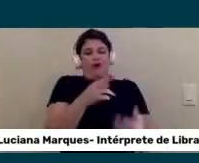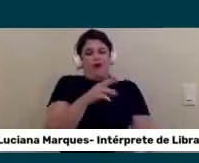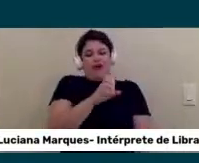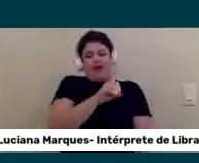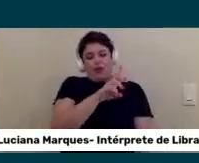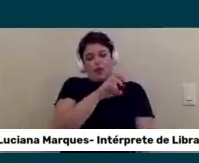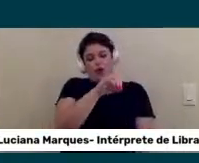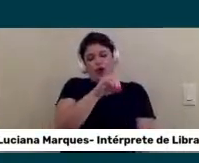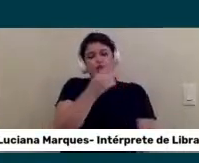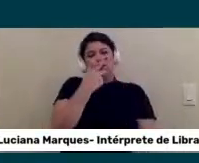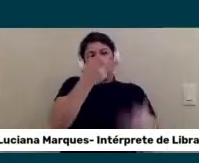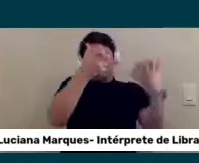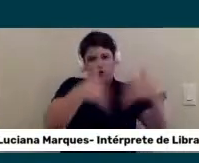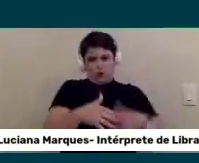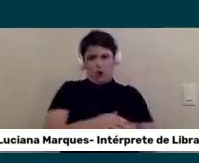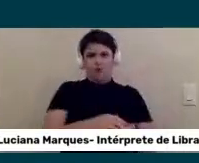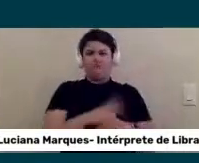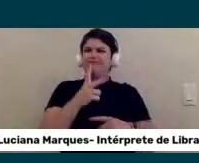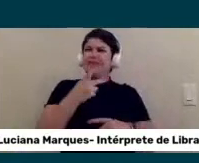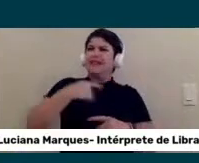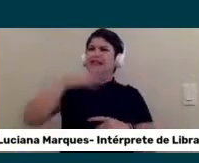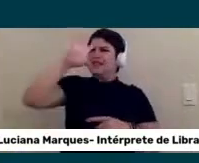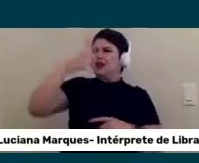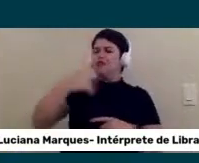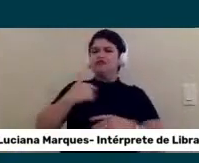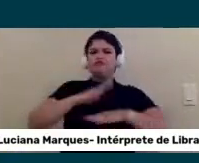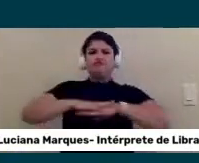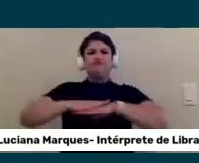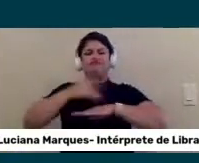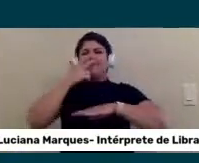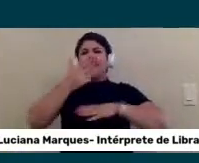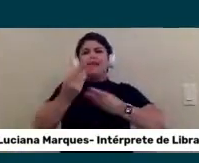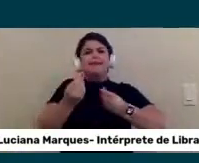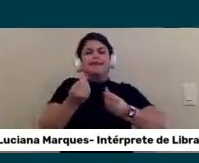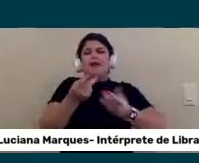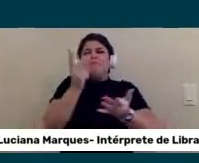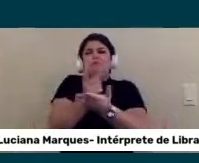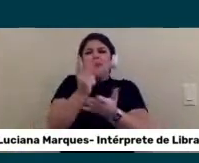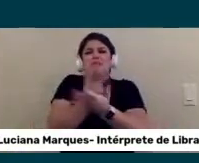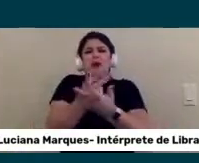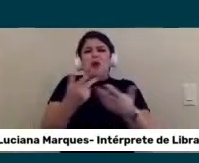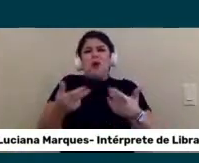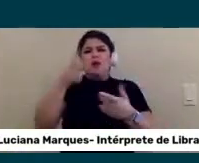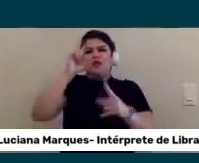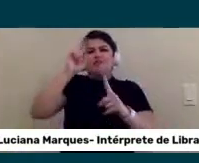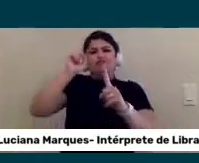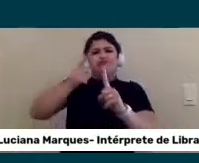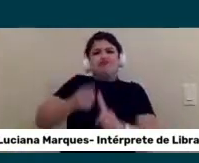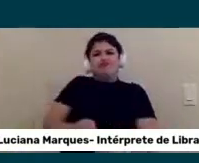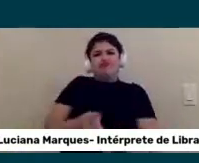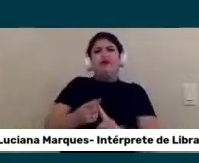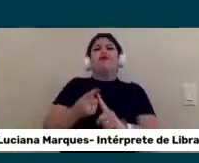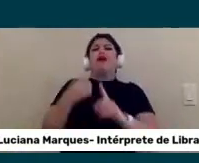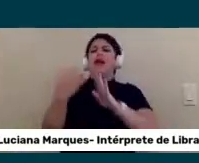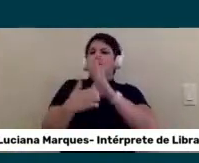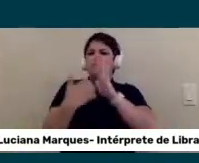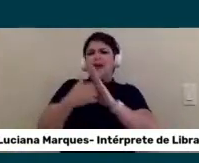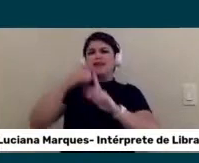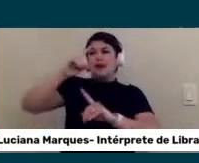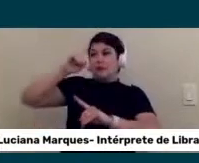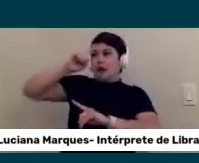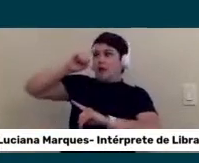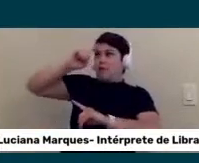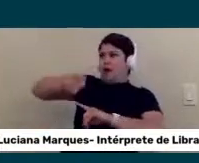top-down, por mais batido que isso seja, muitas vezes a decisão realmente acontece numa